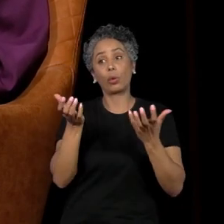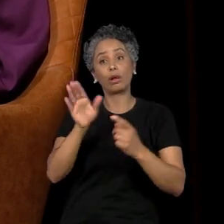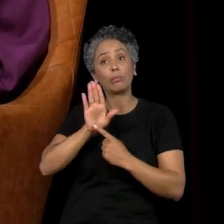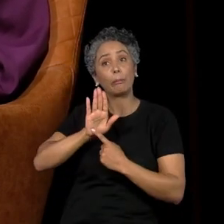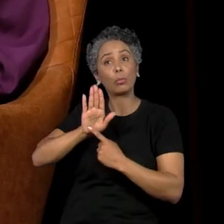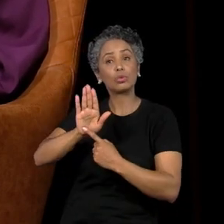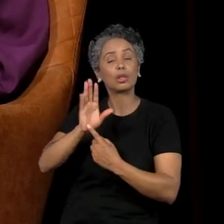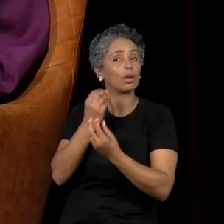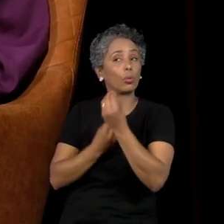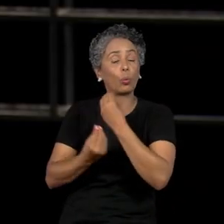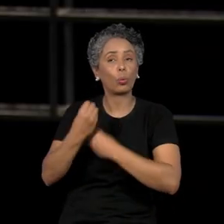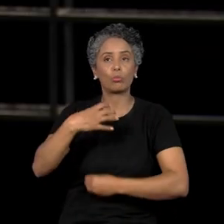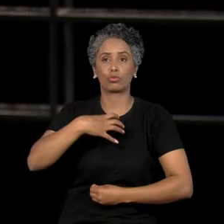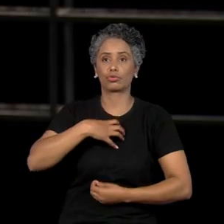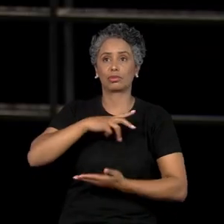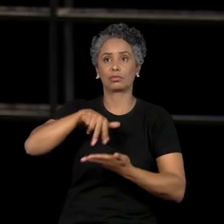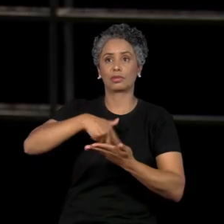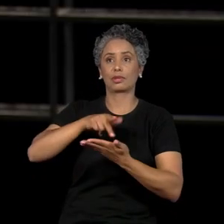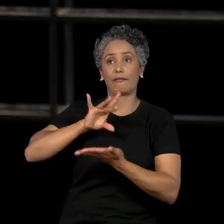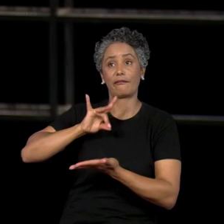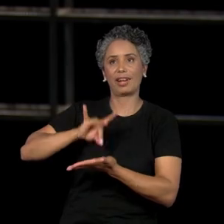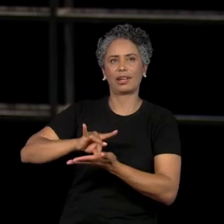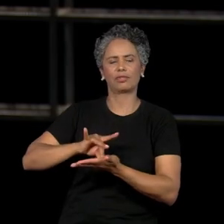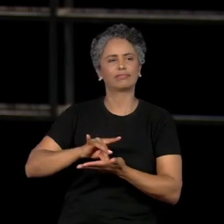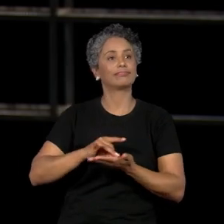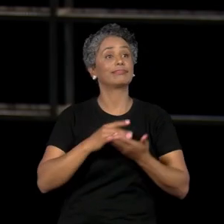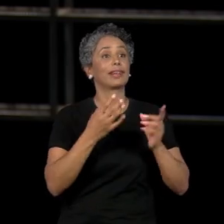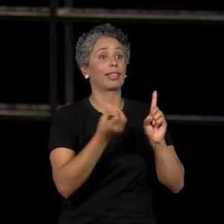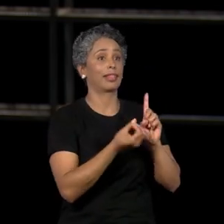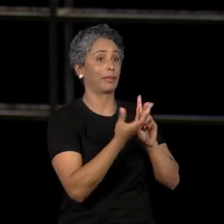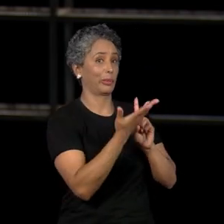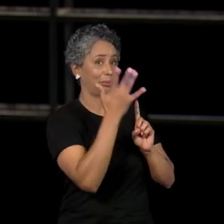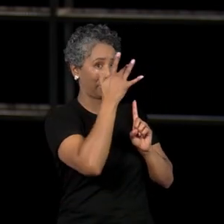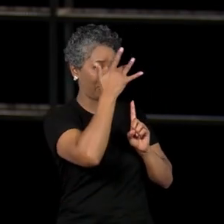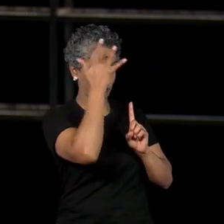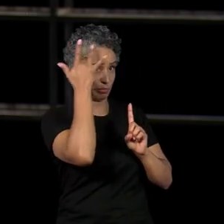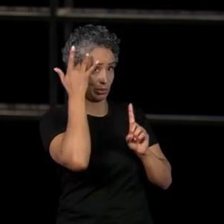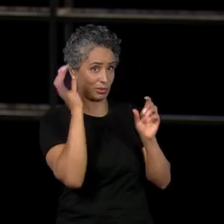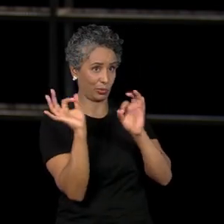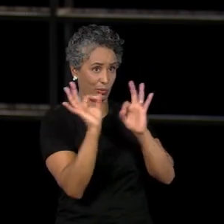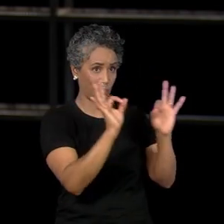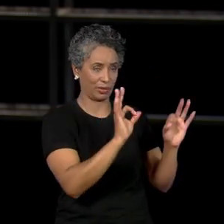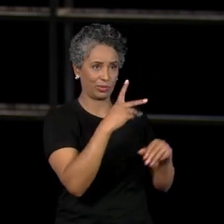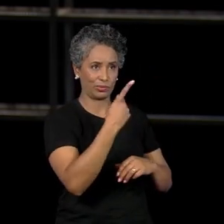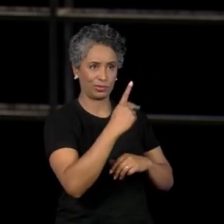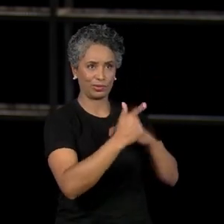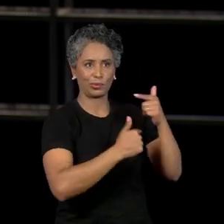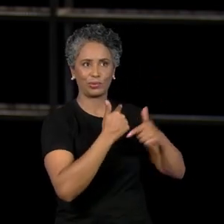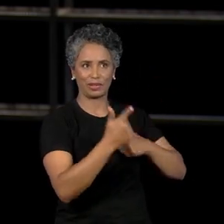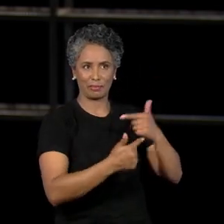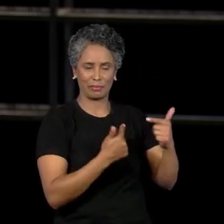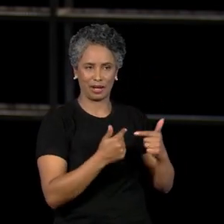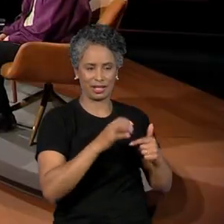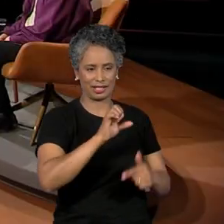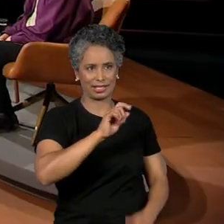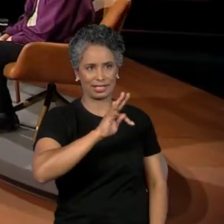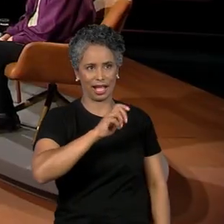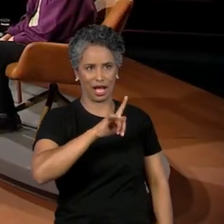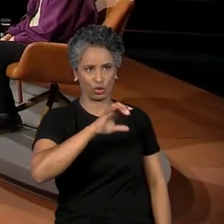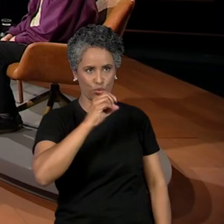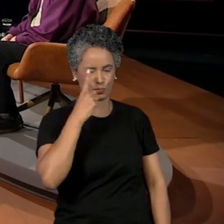a nossa verdade. Vamos ver, então, agora o depoimento de alguém que acompanhou esse trabalho de vocês no estágio?